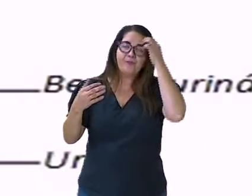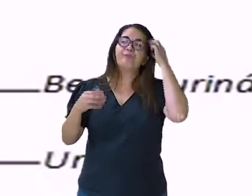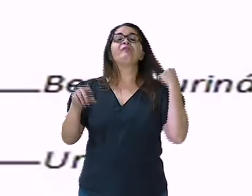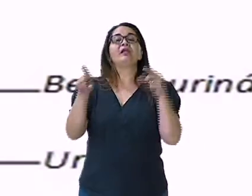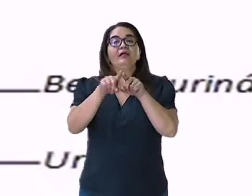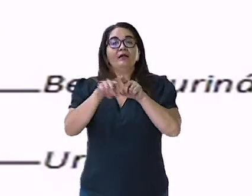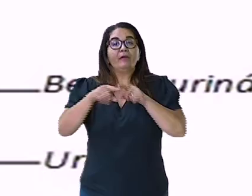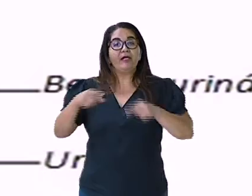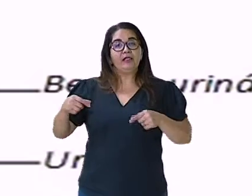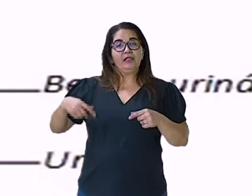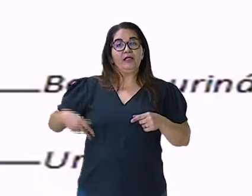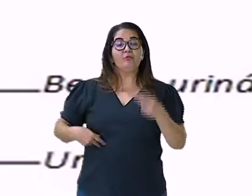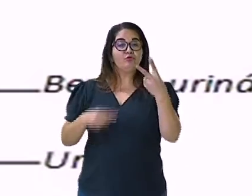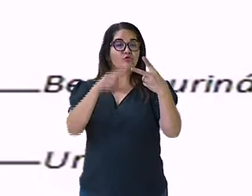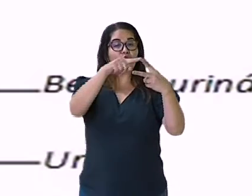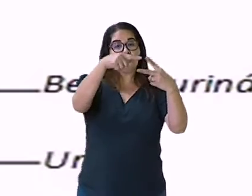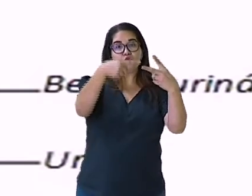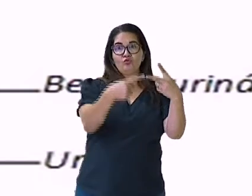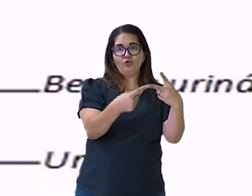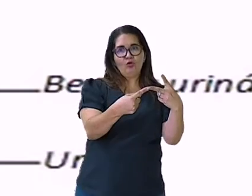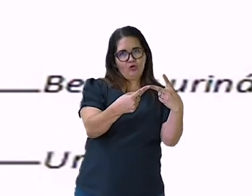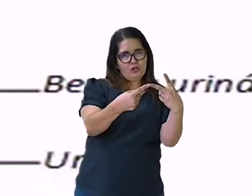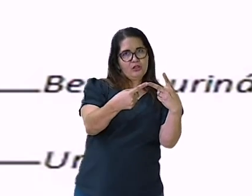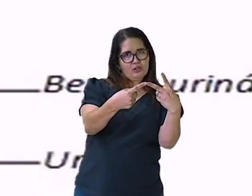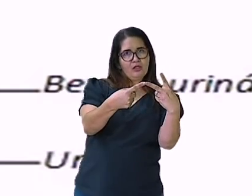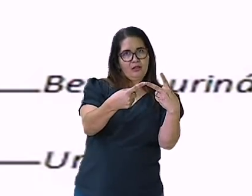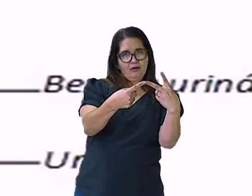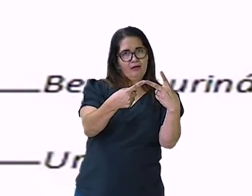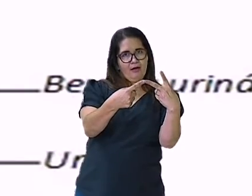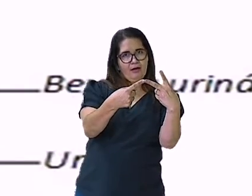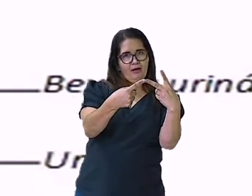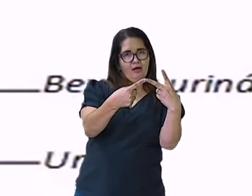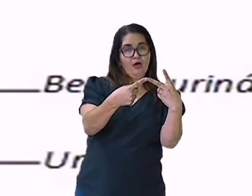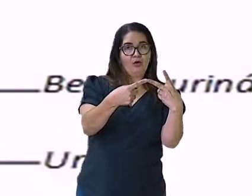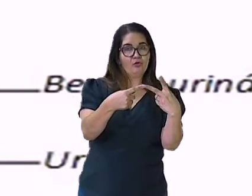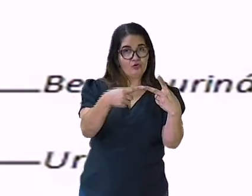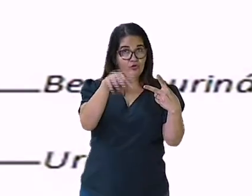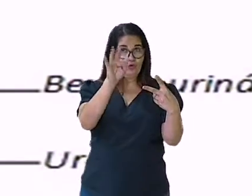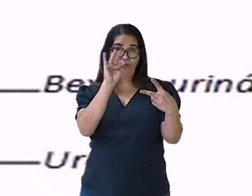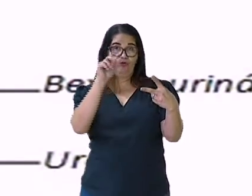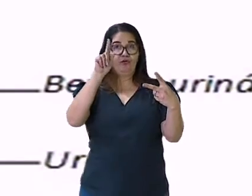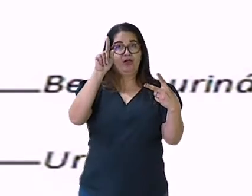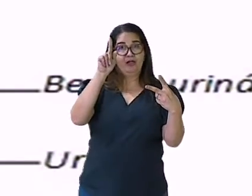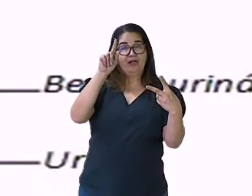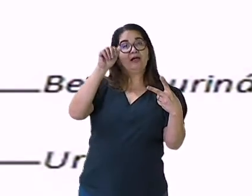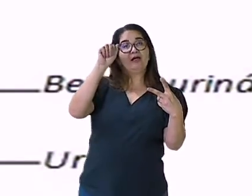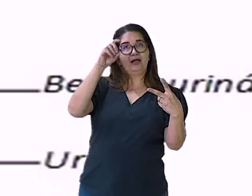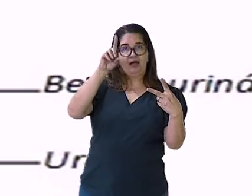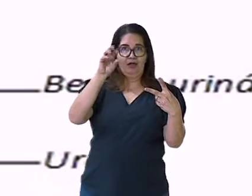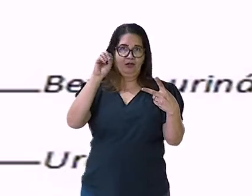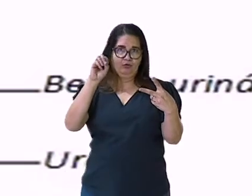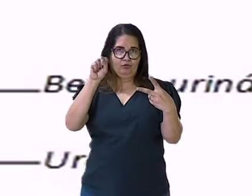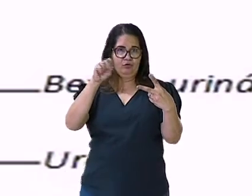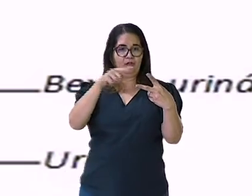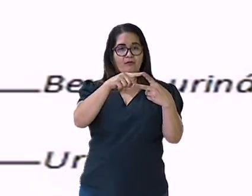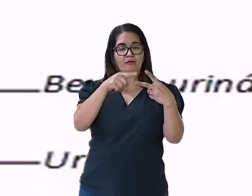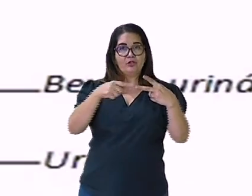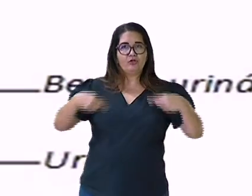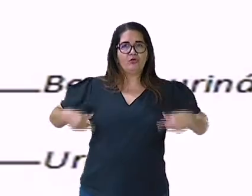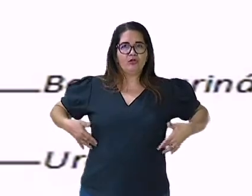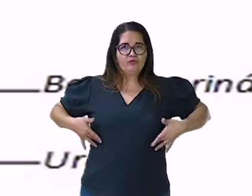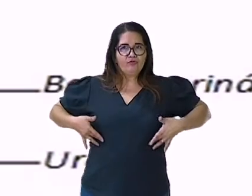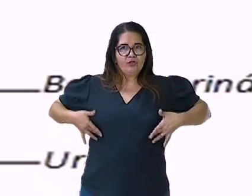de 1,2 litros de sangue por minuto. Em média, um